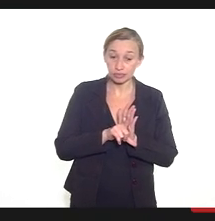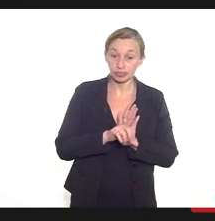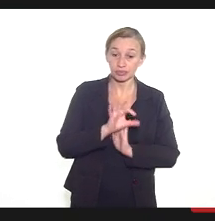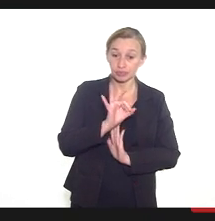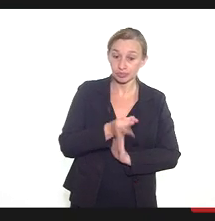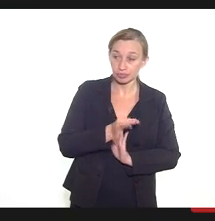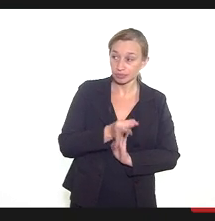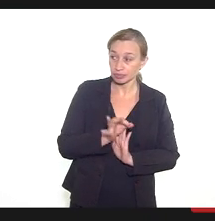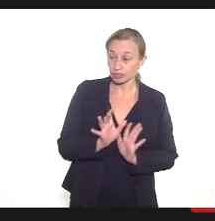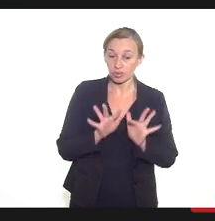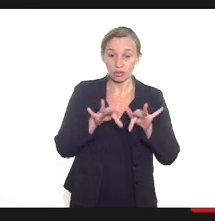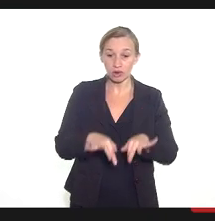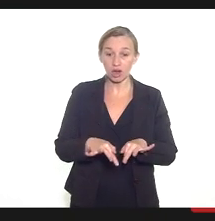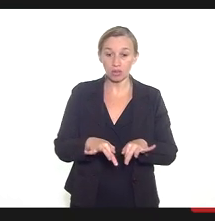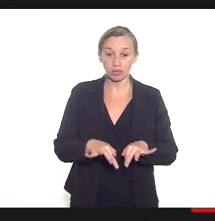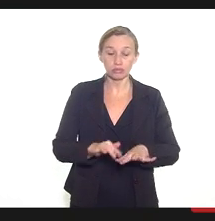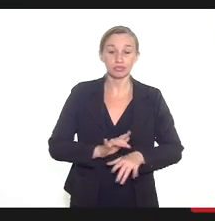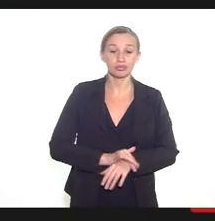o financiamento